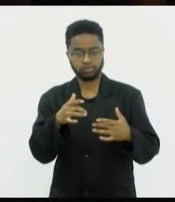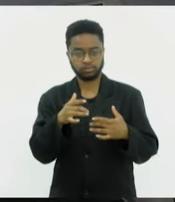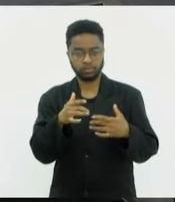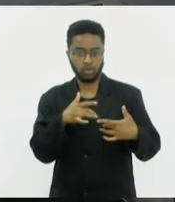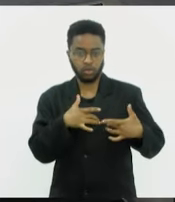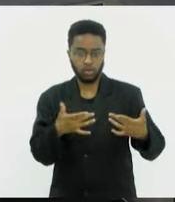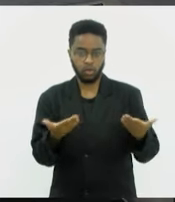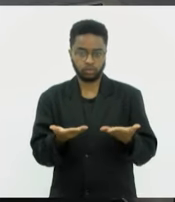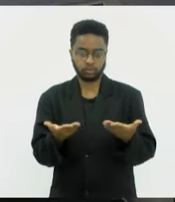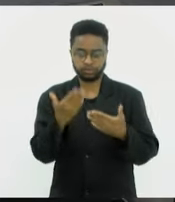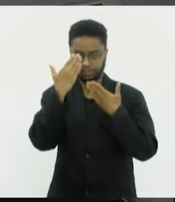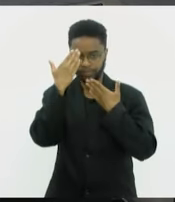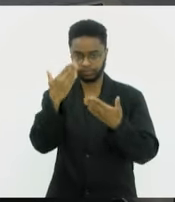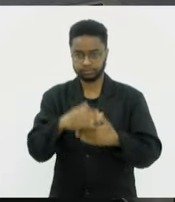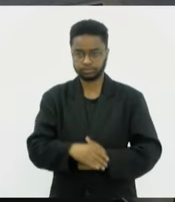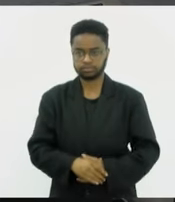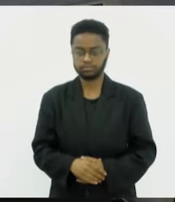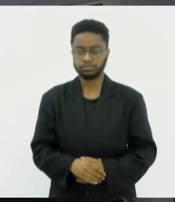obrigado.